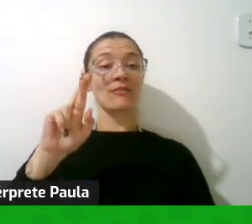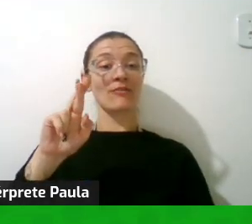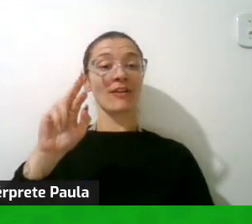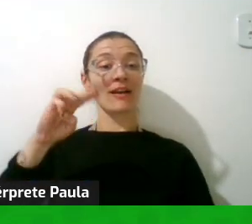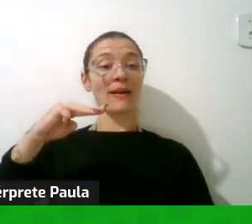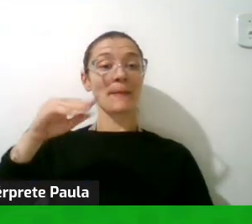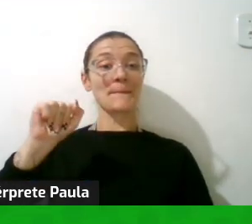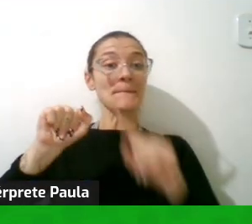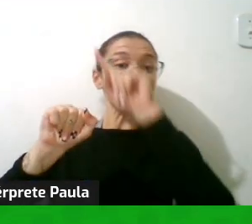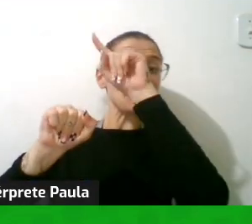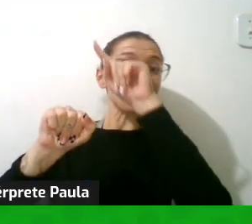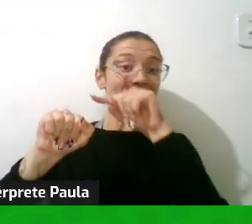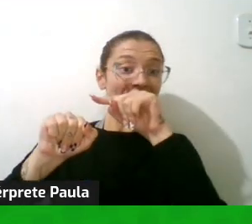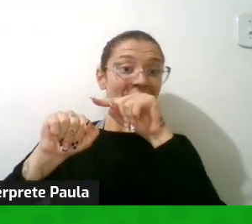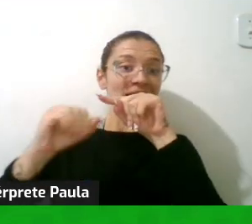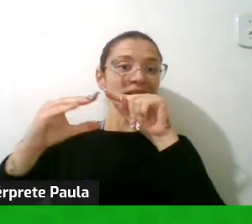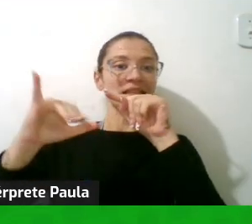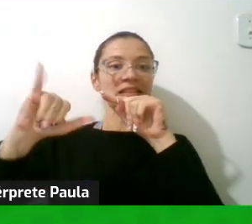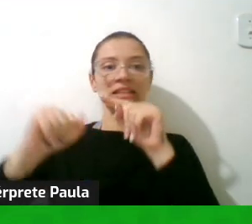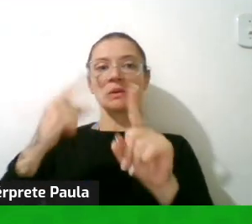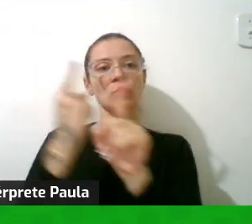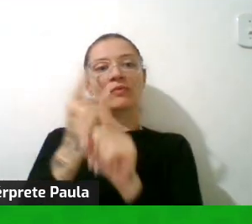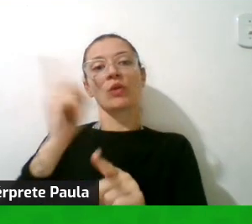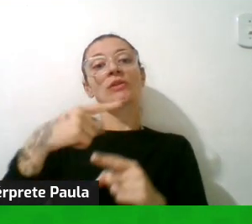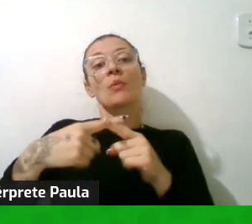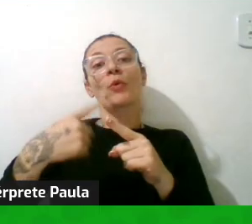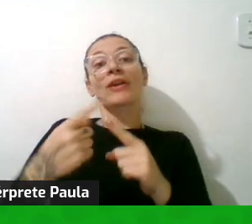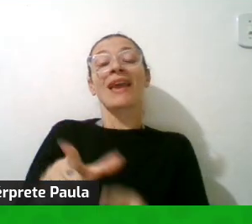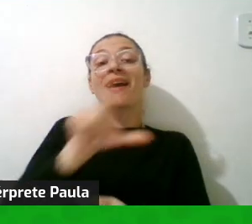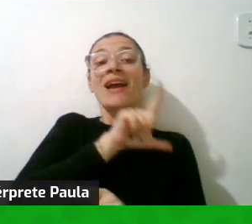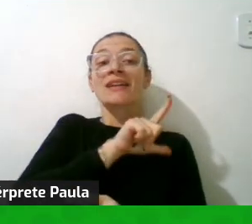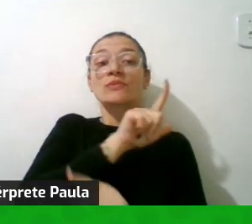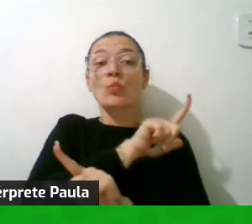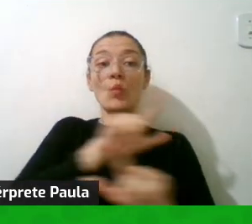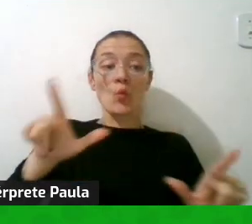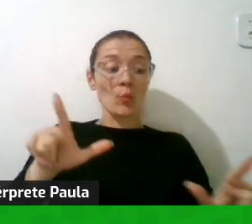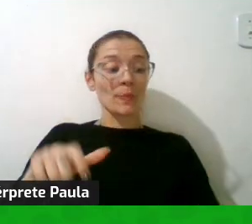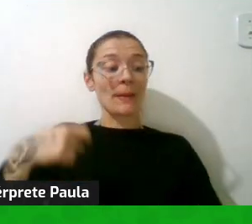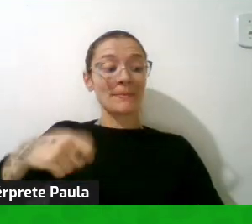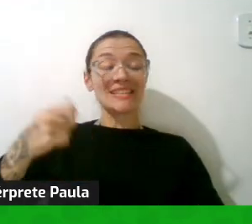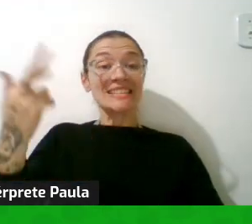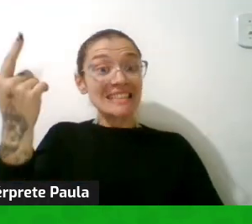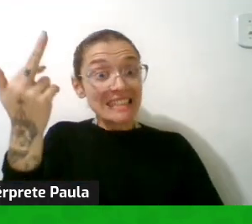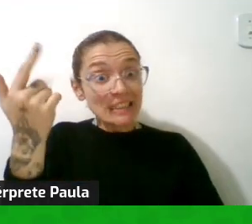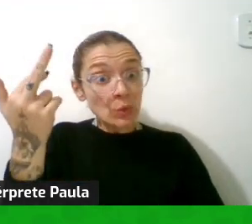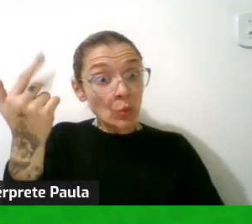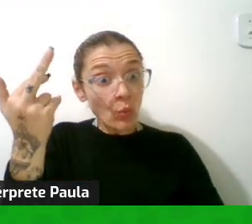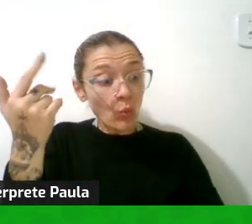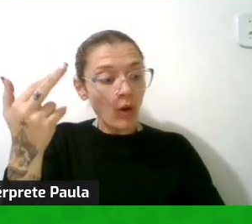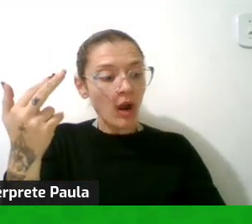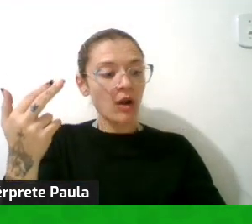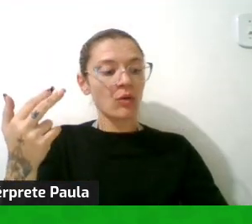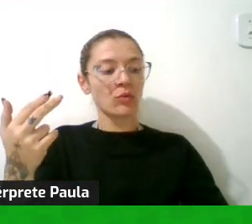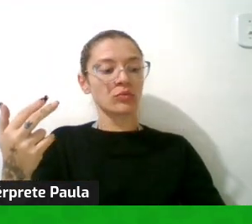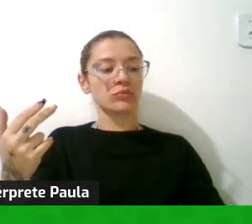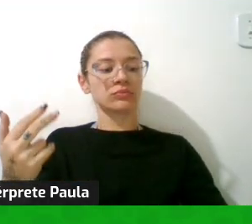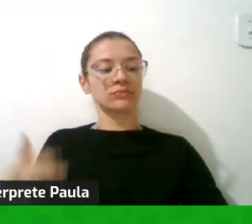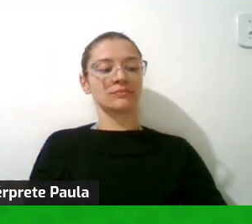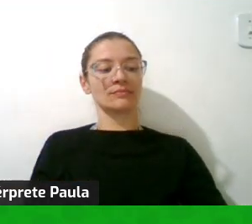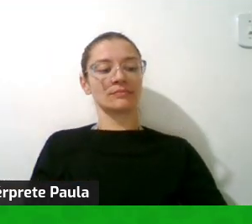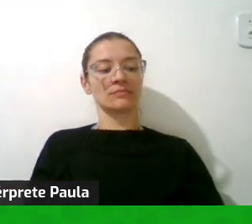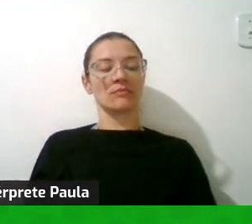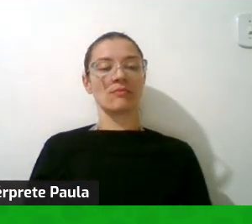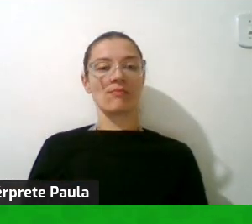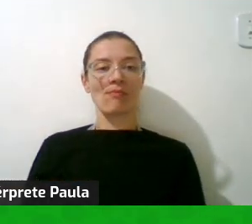farmácia com acento, ele não vai encontrar. Então, se você colocar com acento, tudo tem que estar com acento. Se você colocar sem acento, todo mundo tem que estar sem acento. Ou você